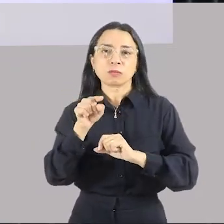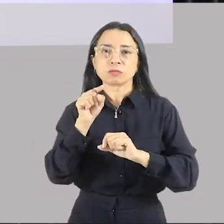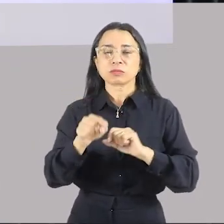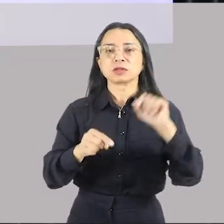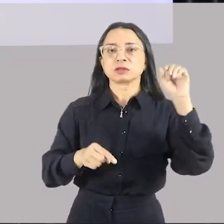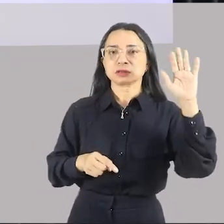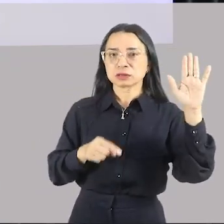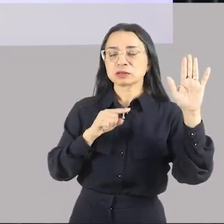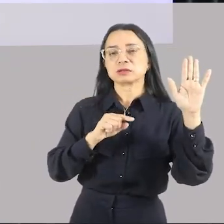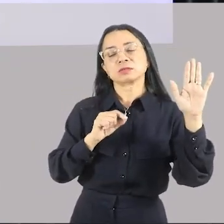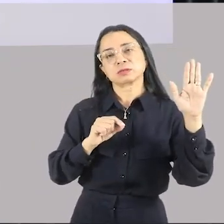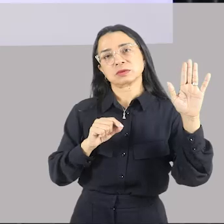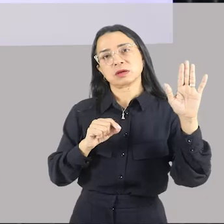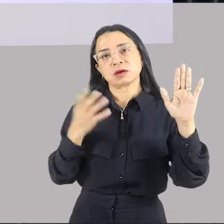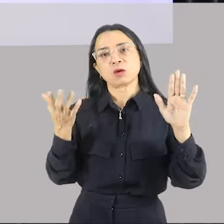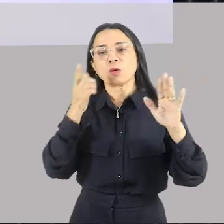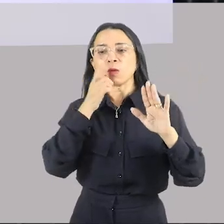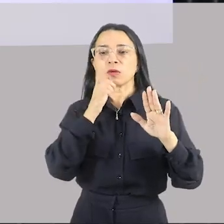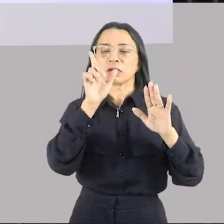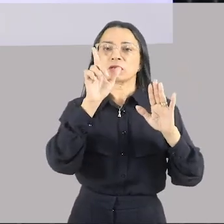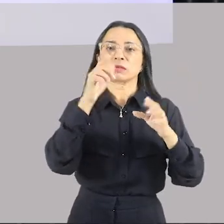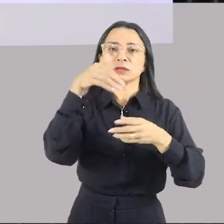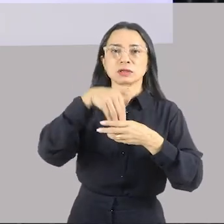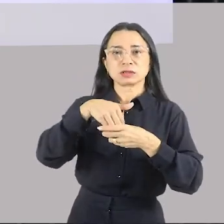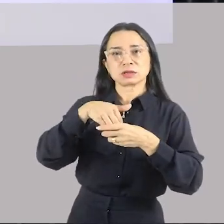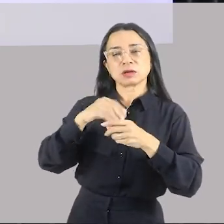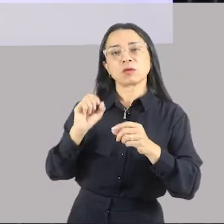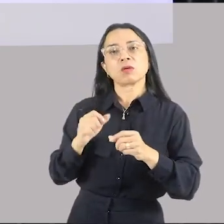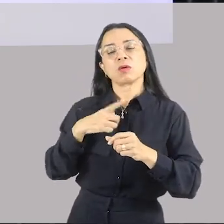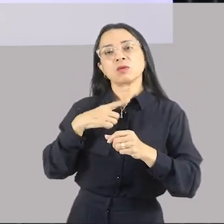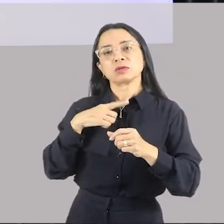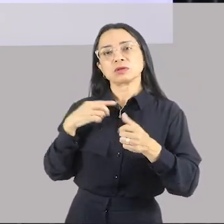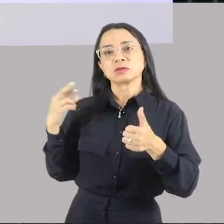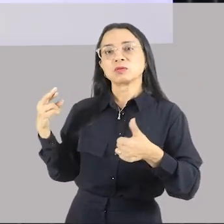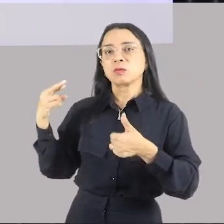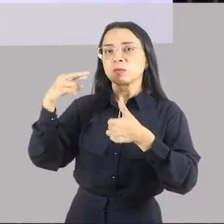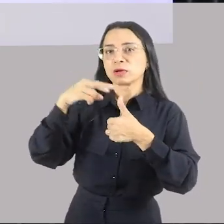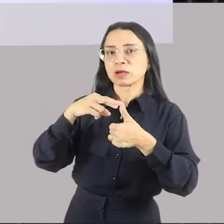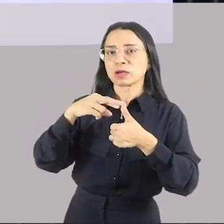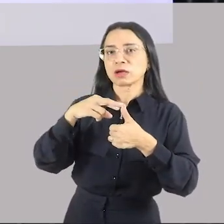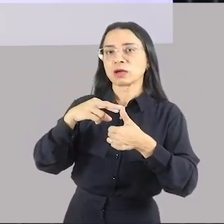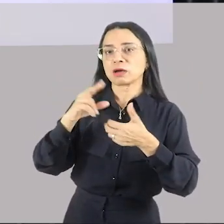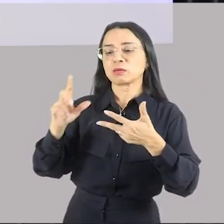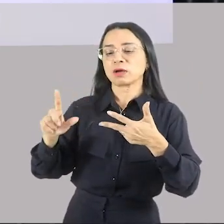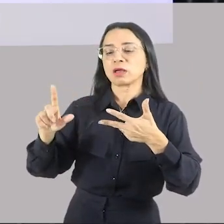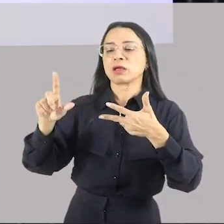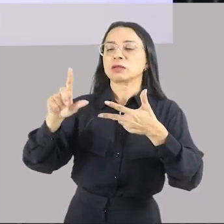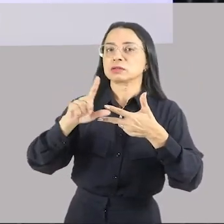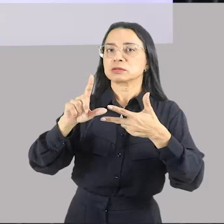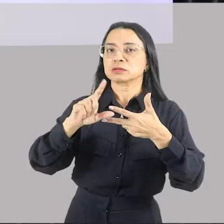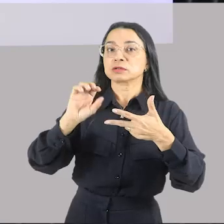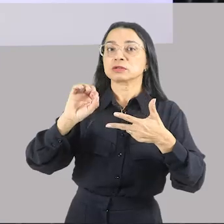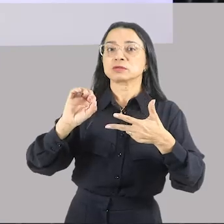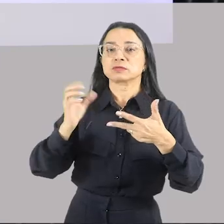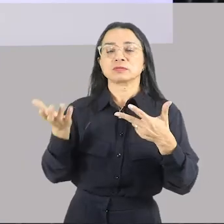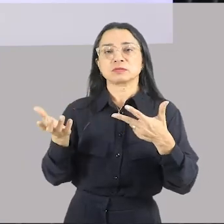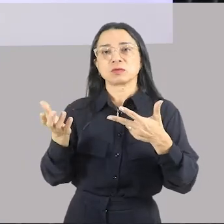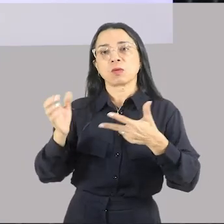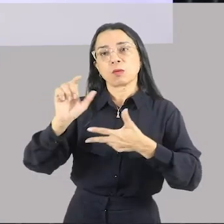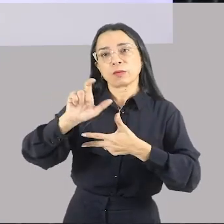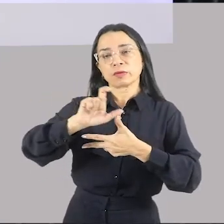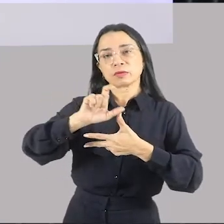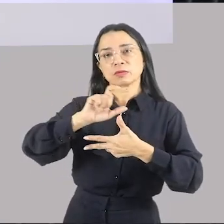vai, porventura, acabar ganhando um cargo aí legislativo ou executivo para poder decidir politicamente sobre o futuro da